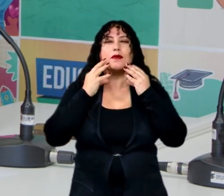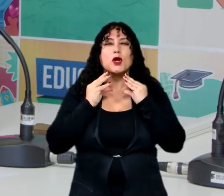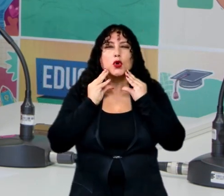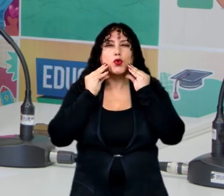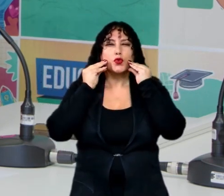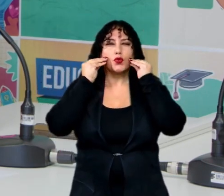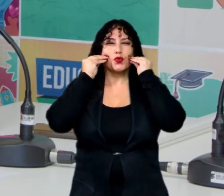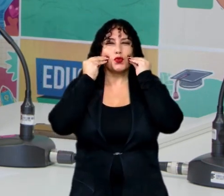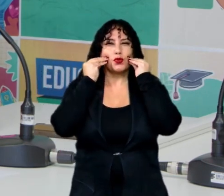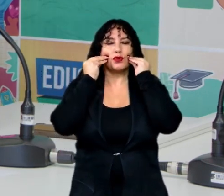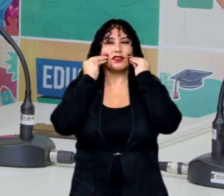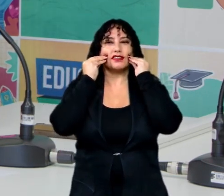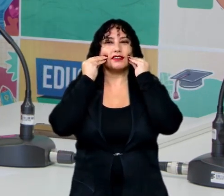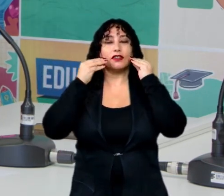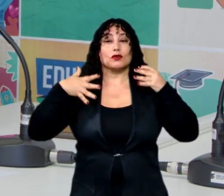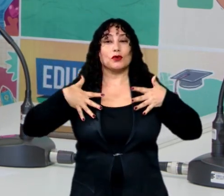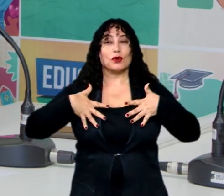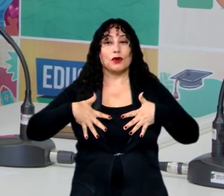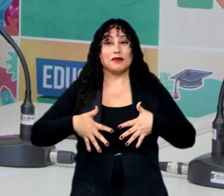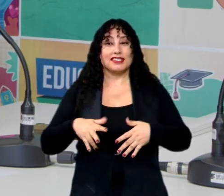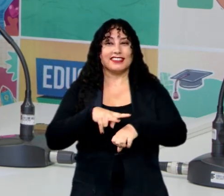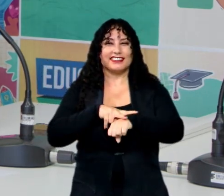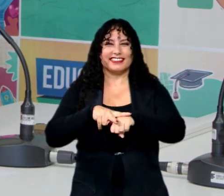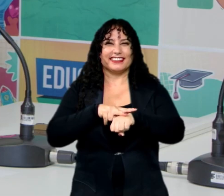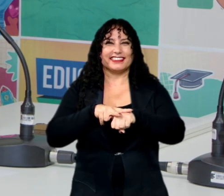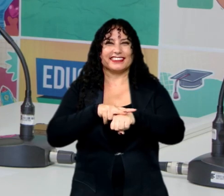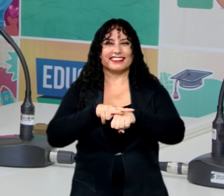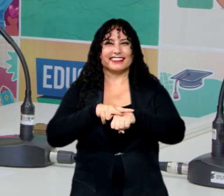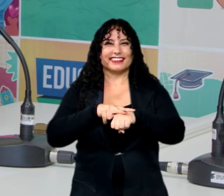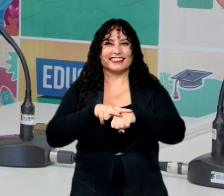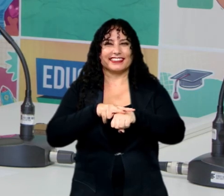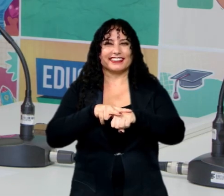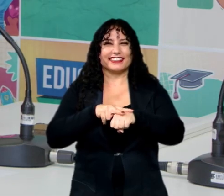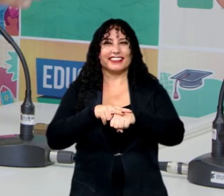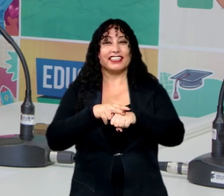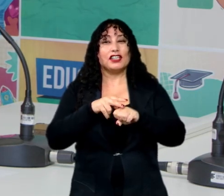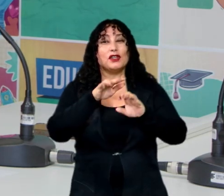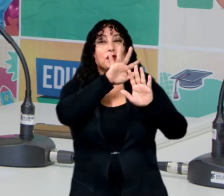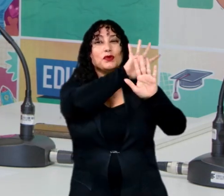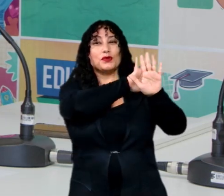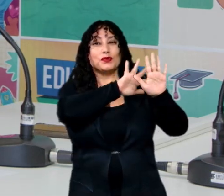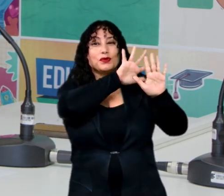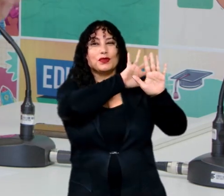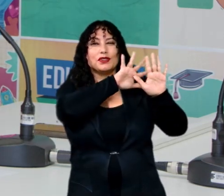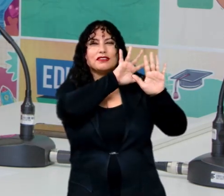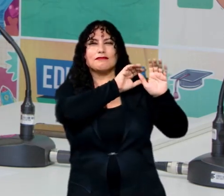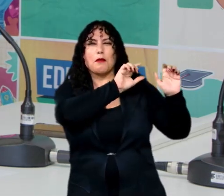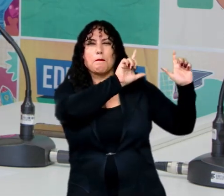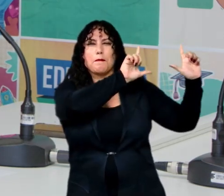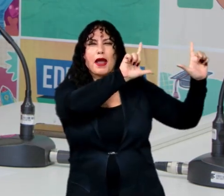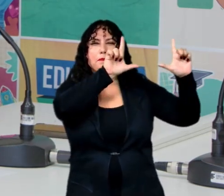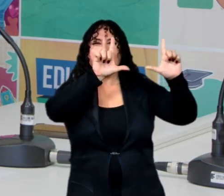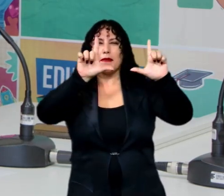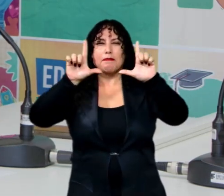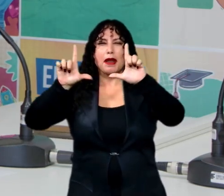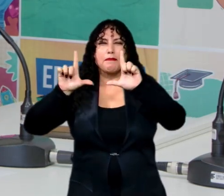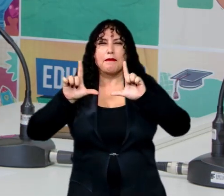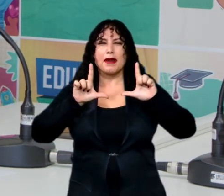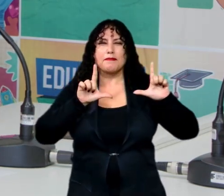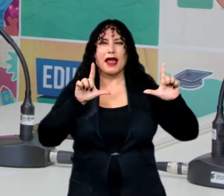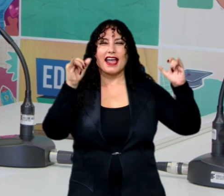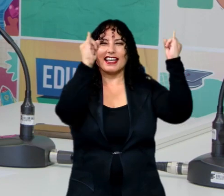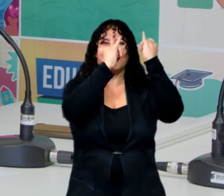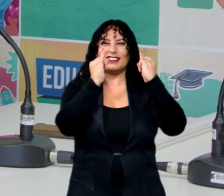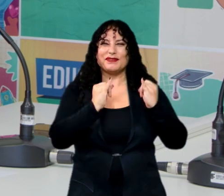também, estou com uma camisa verde. E aqui ao fundo nós temos um painel com diversas